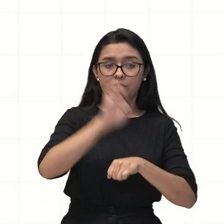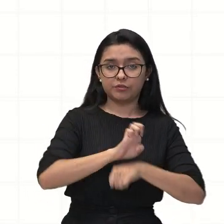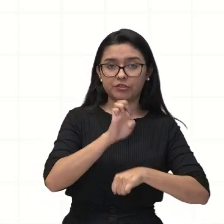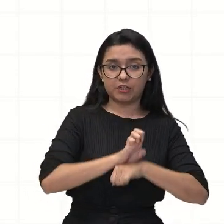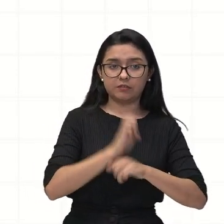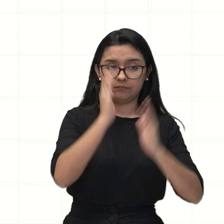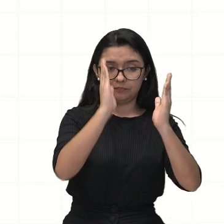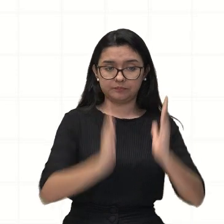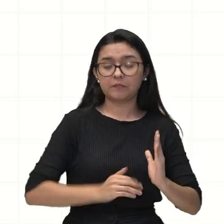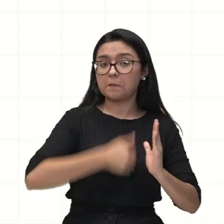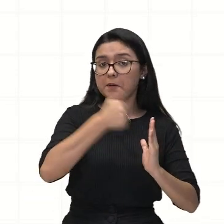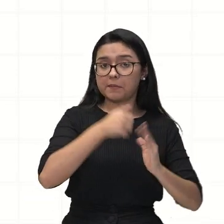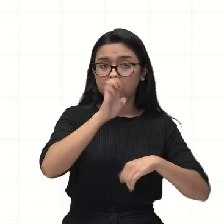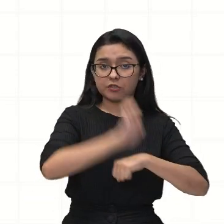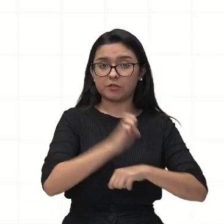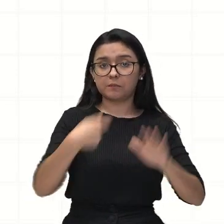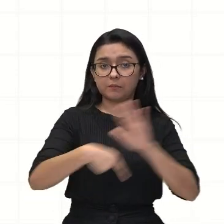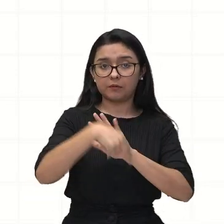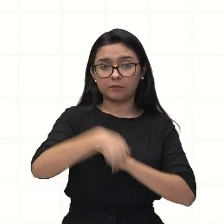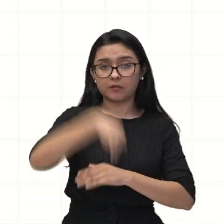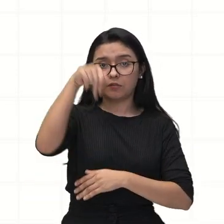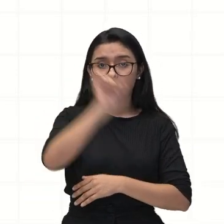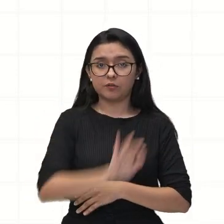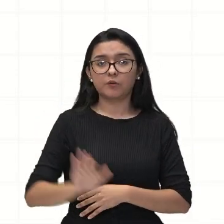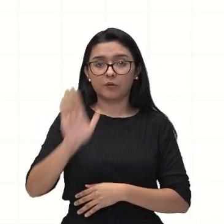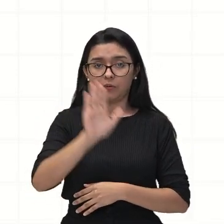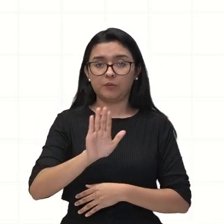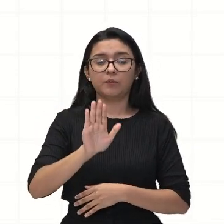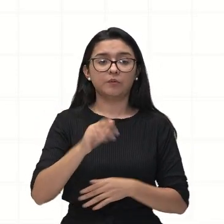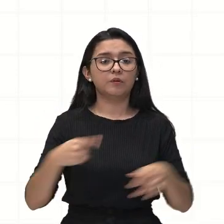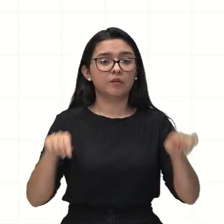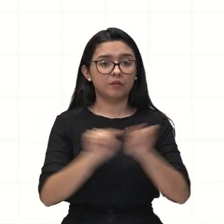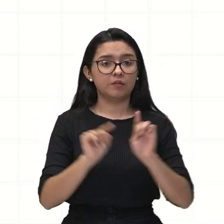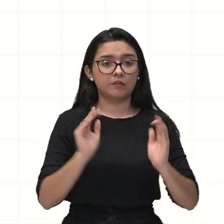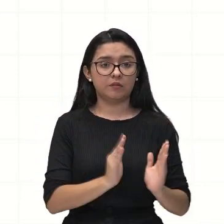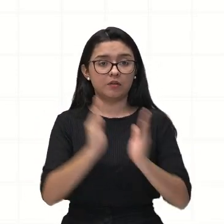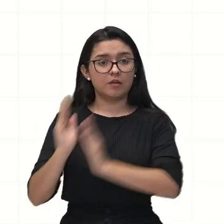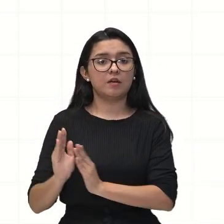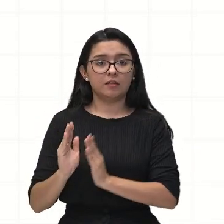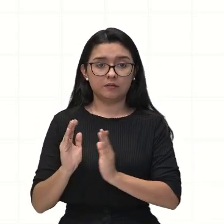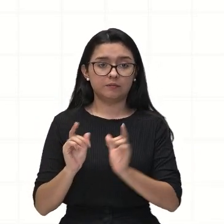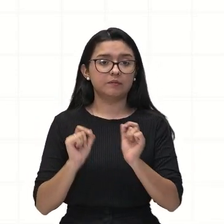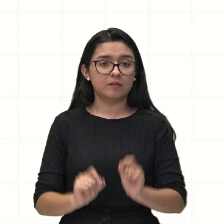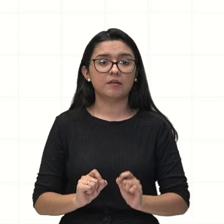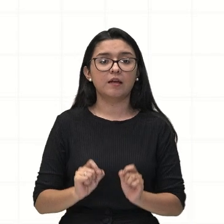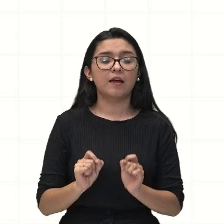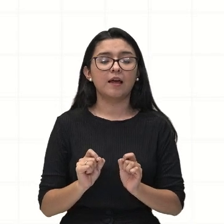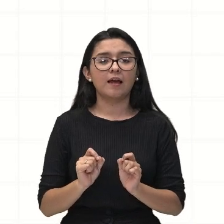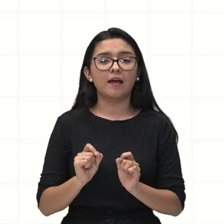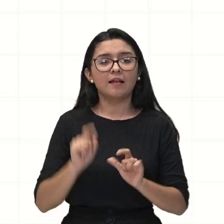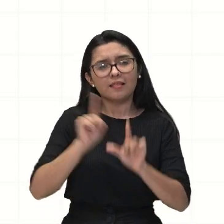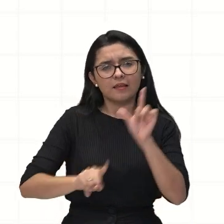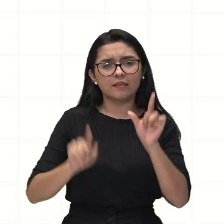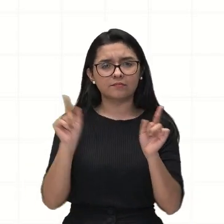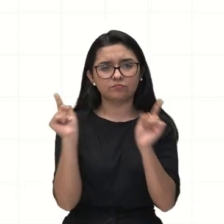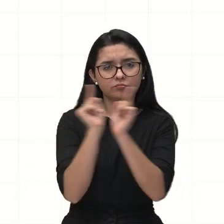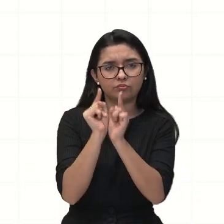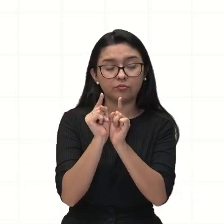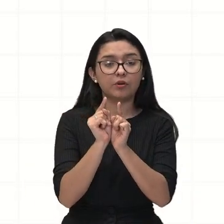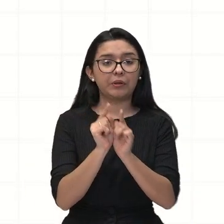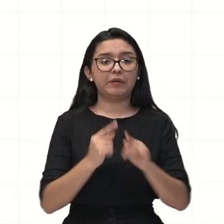estados que compõem a região norte, as suas respectivas siglas, né,